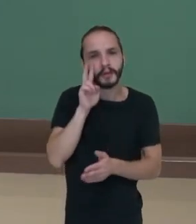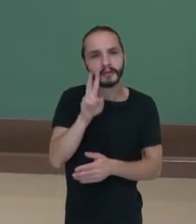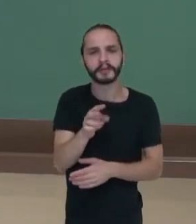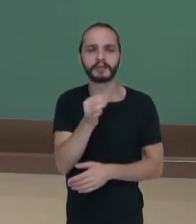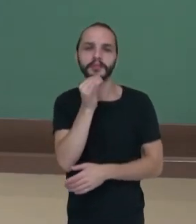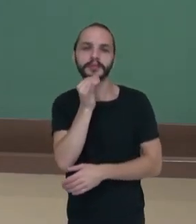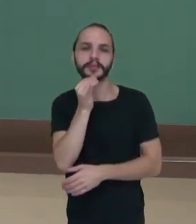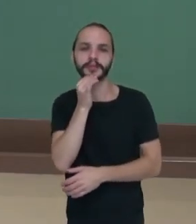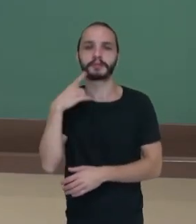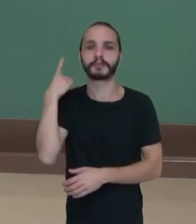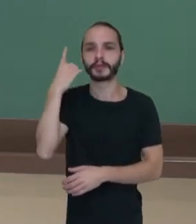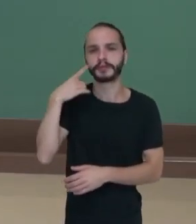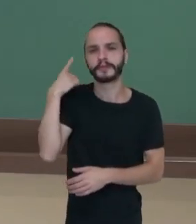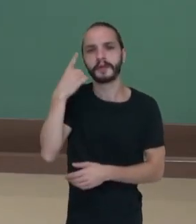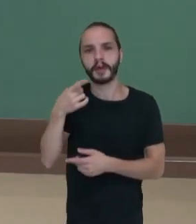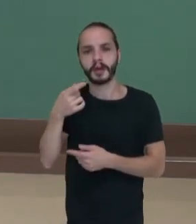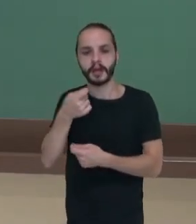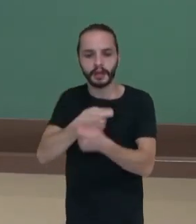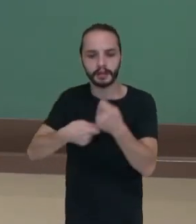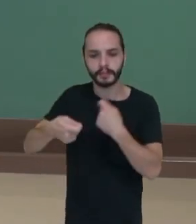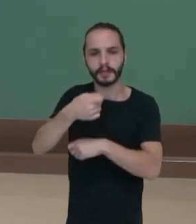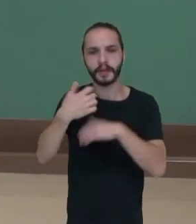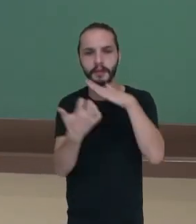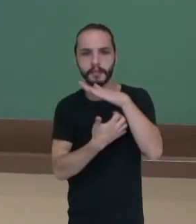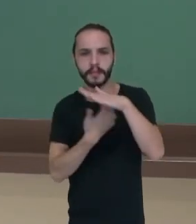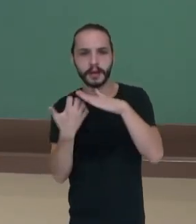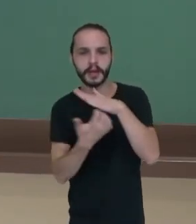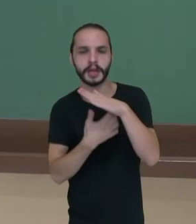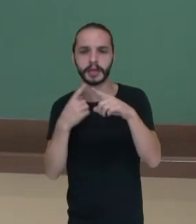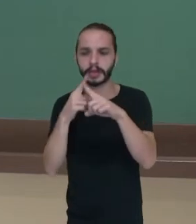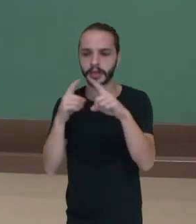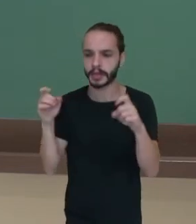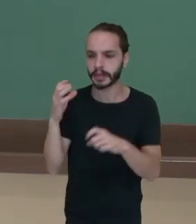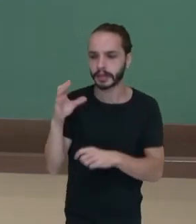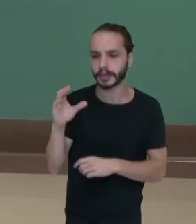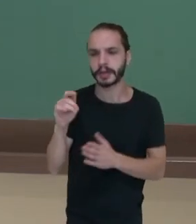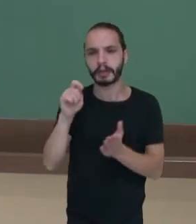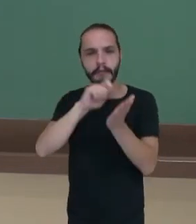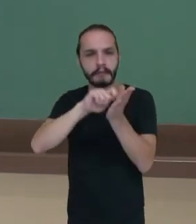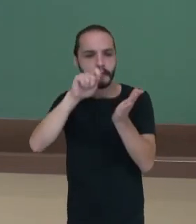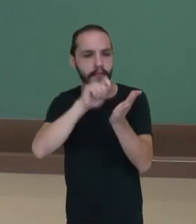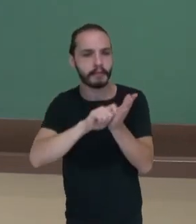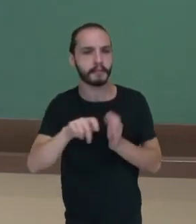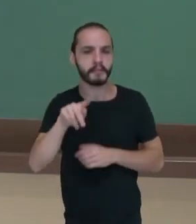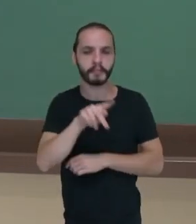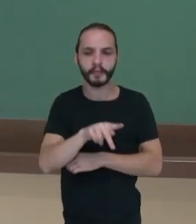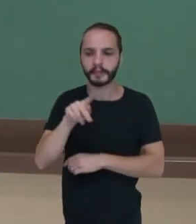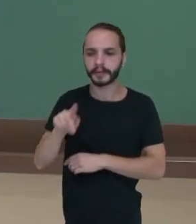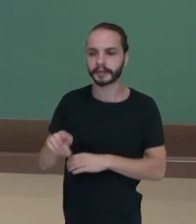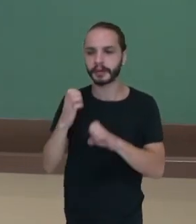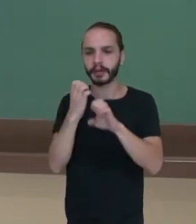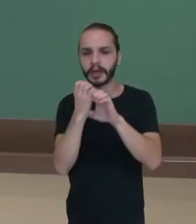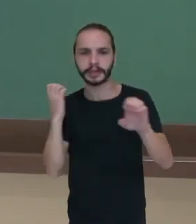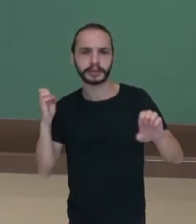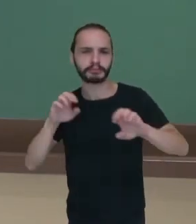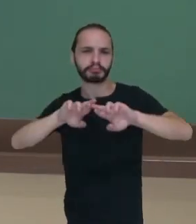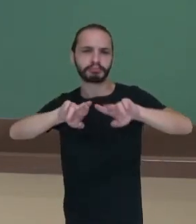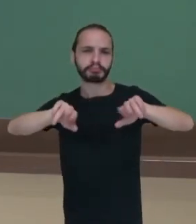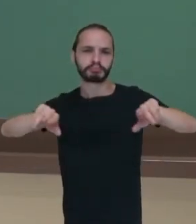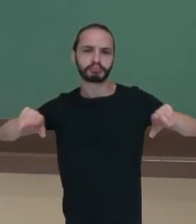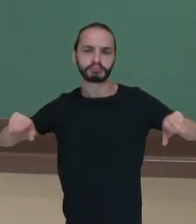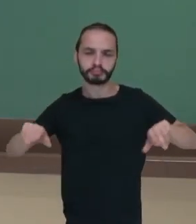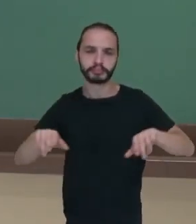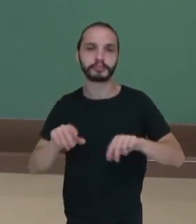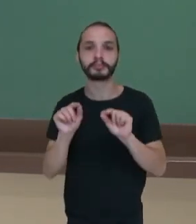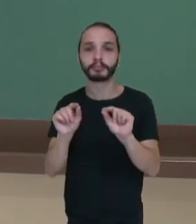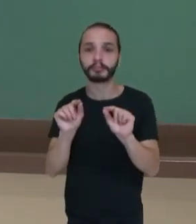advogada, administradora de empresas, cientista, escritora, engenheira, professora, entre outras atividades.